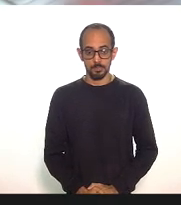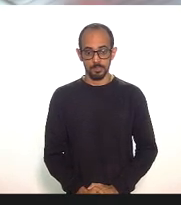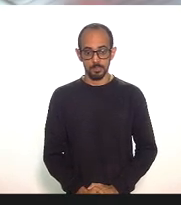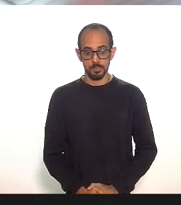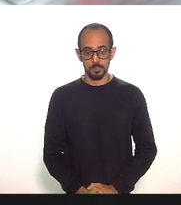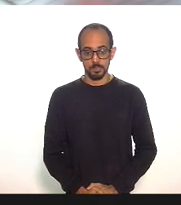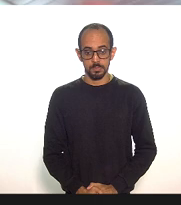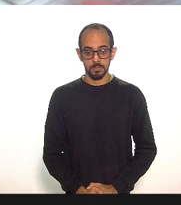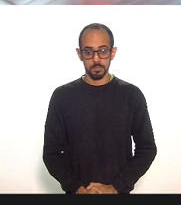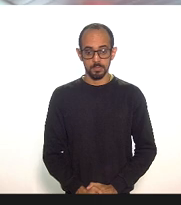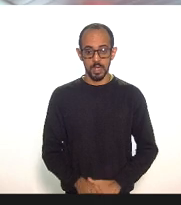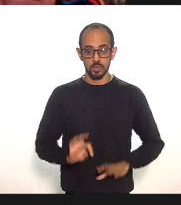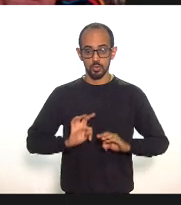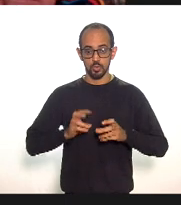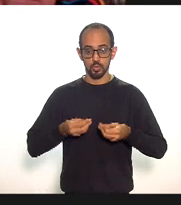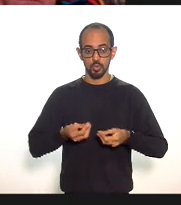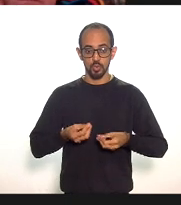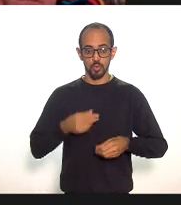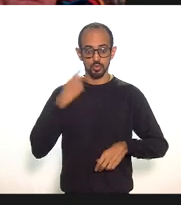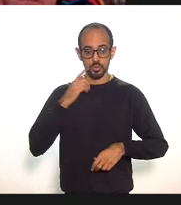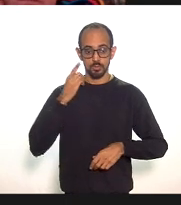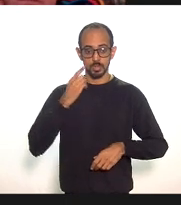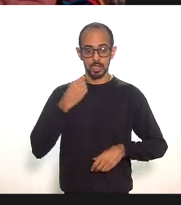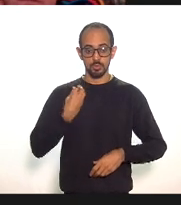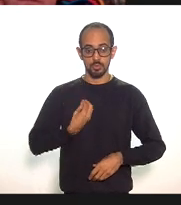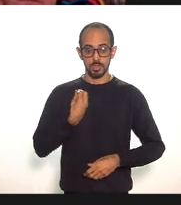Os presentes, vamos votar